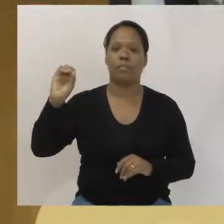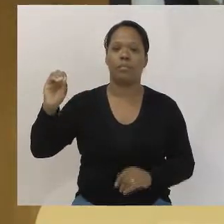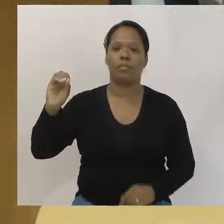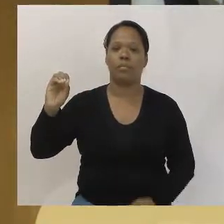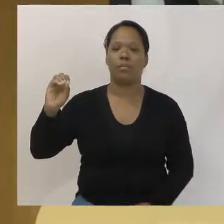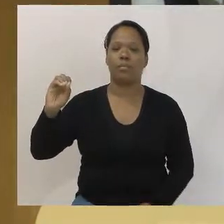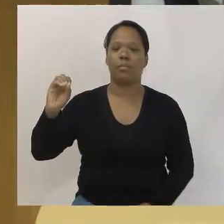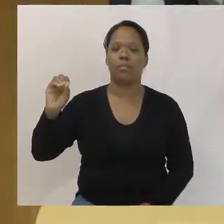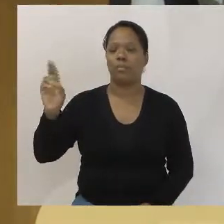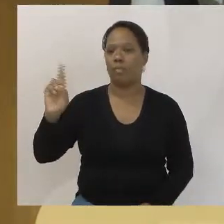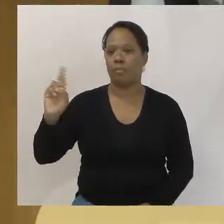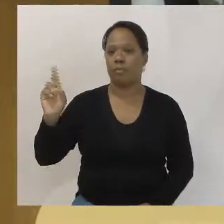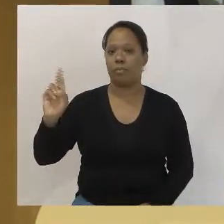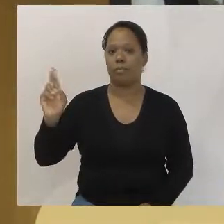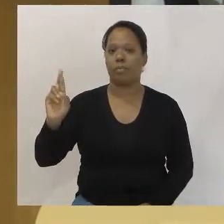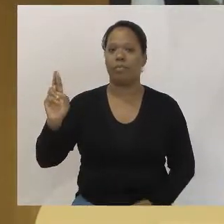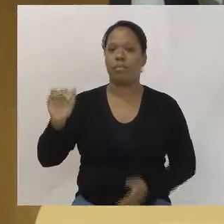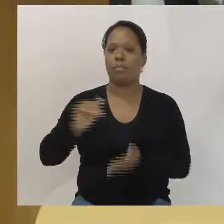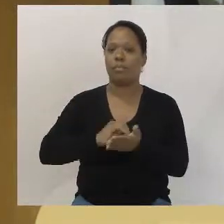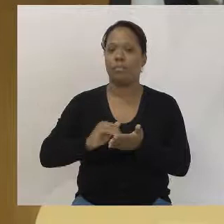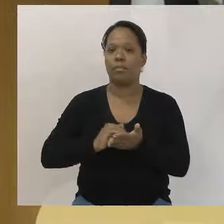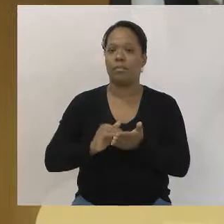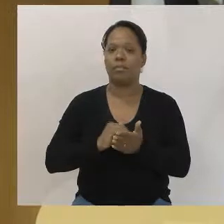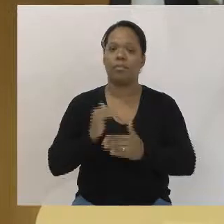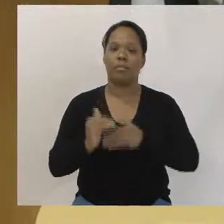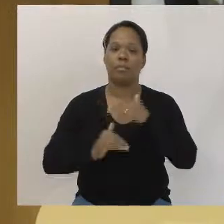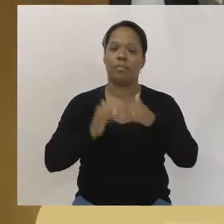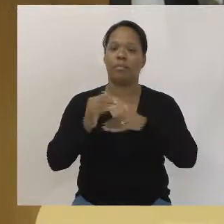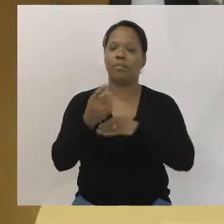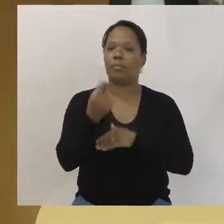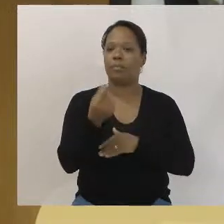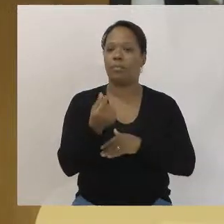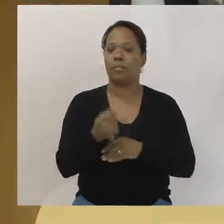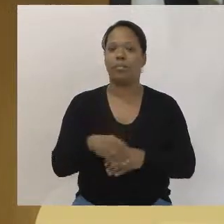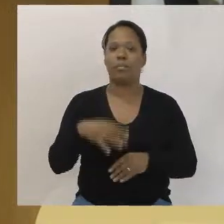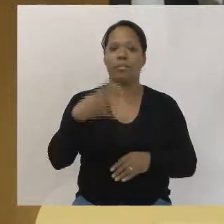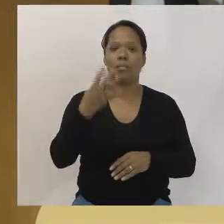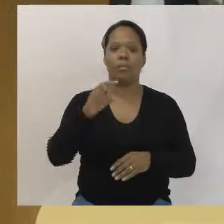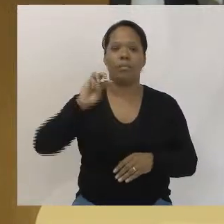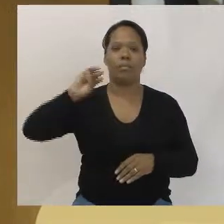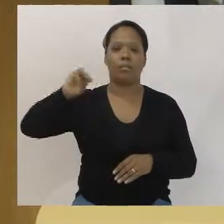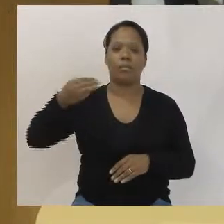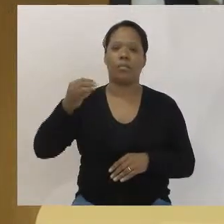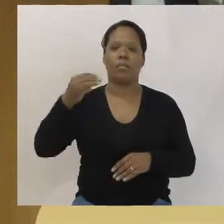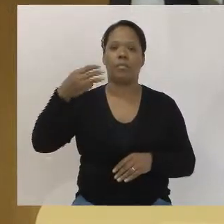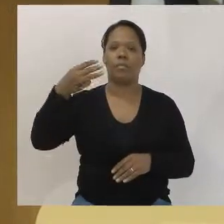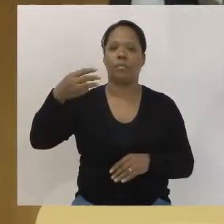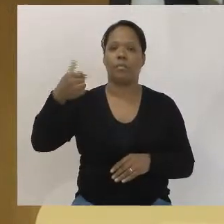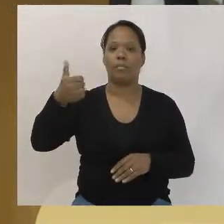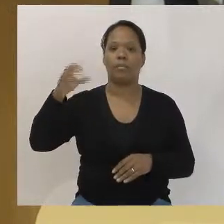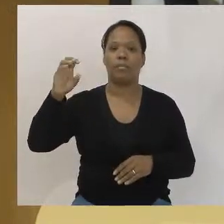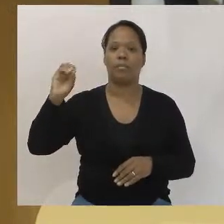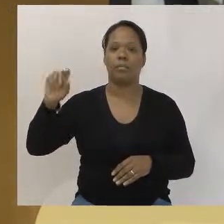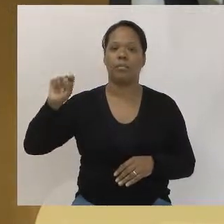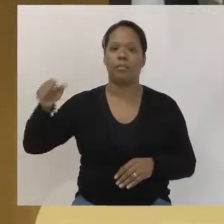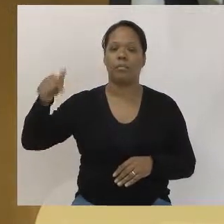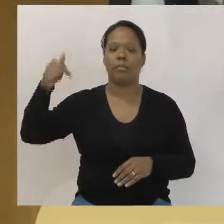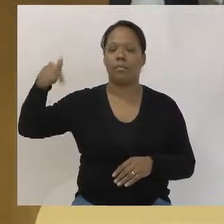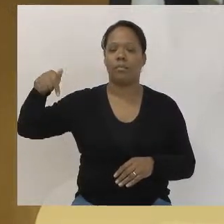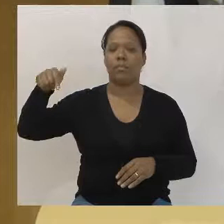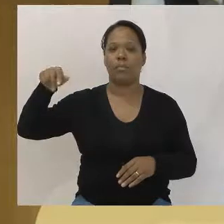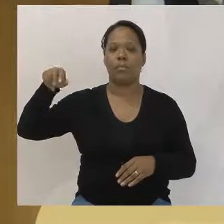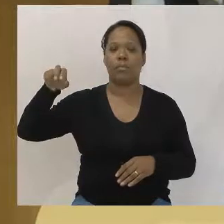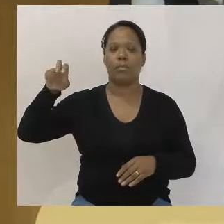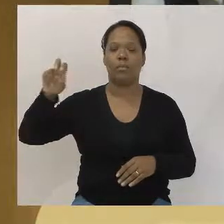reais a secretaria de desenvolvimento econômico 4 milhões 310 mil setecentos e